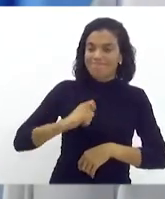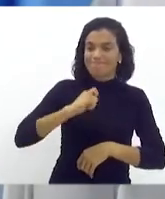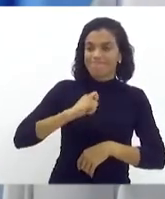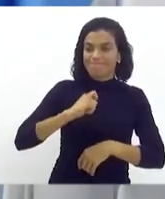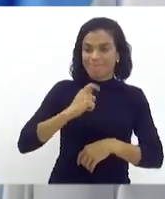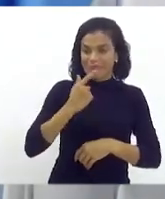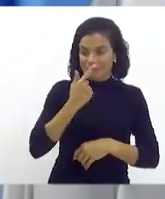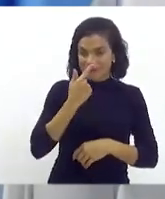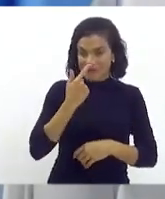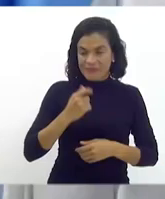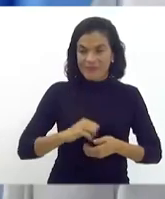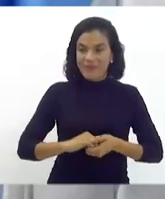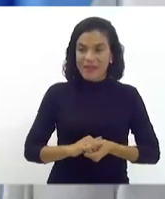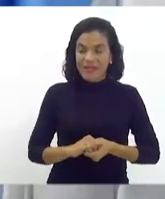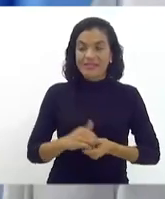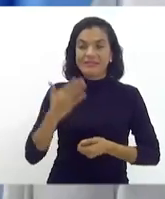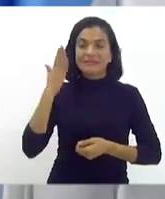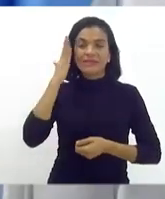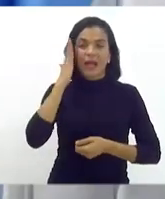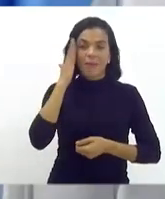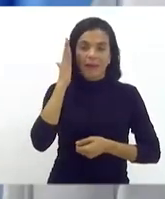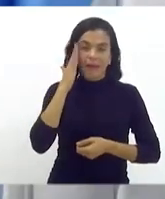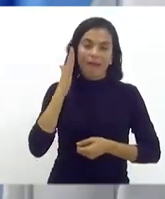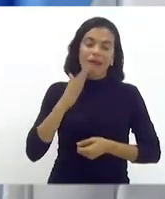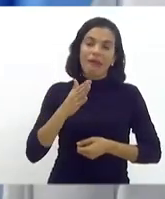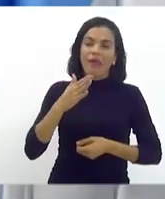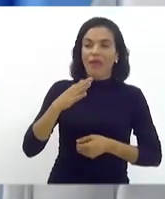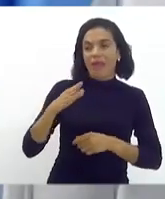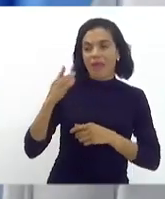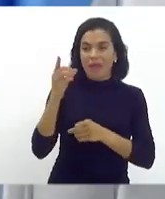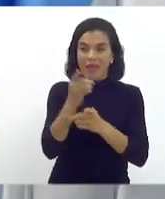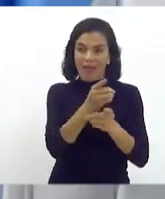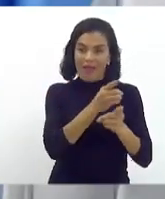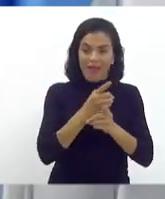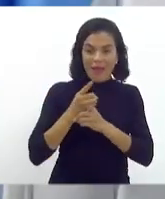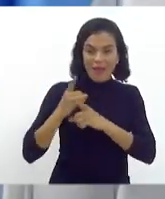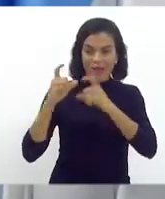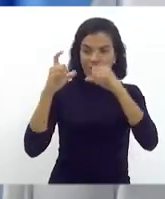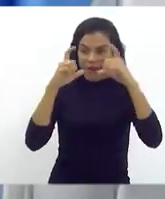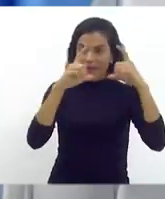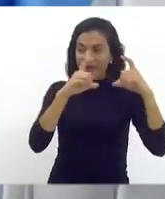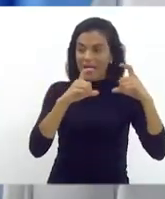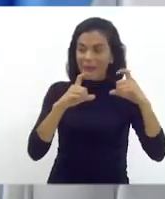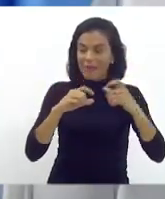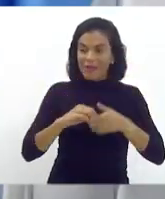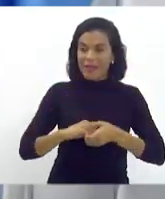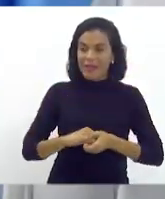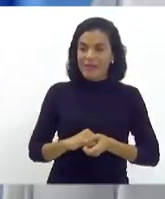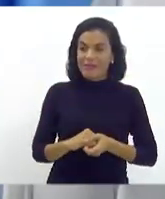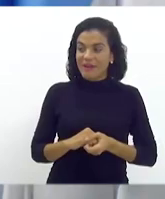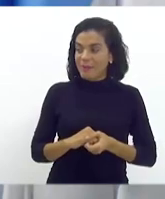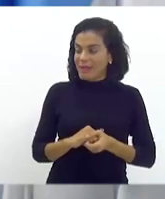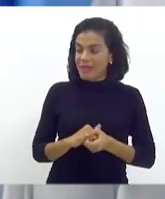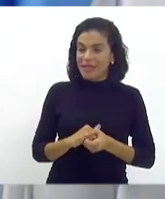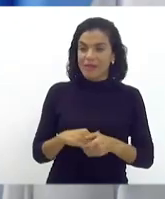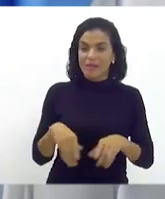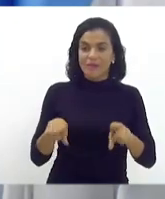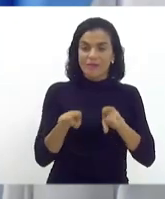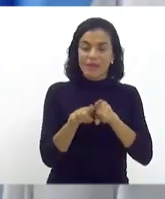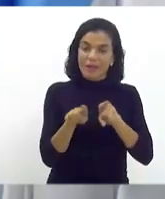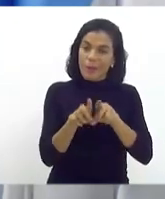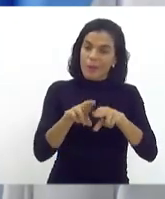estudar anteriormente e saber que reconhecimento fotográfico é diferente de reconhecimento facial então